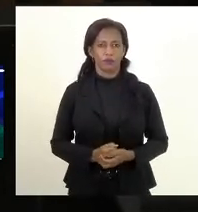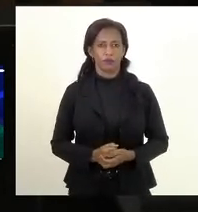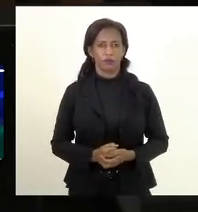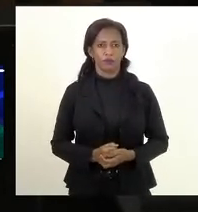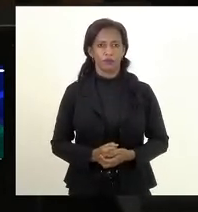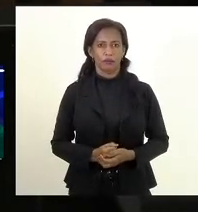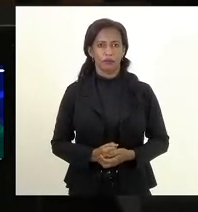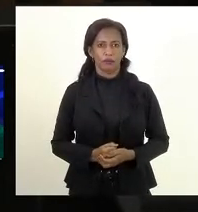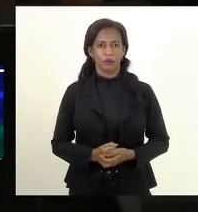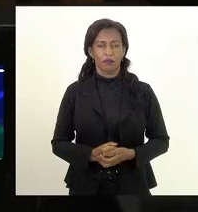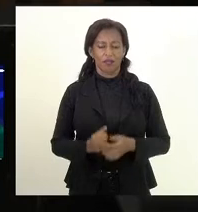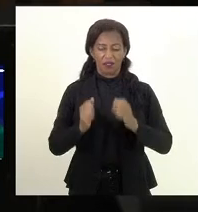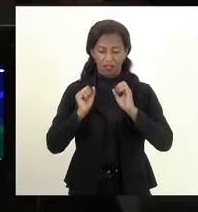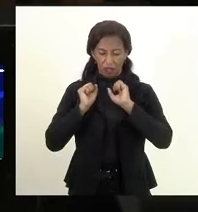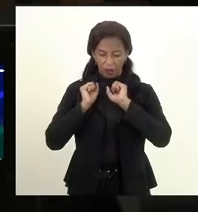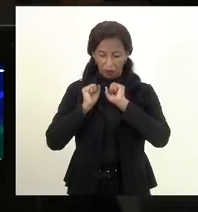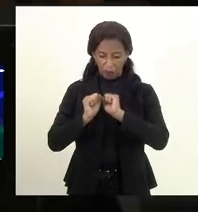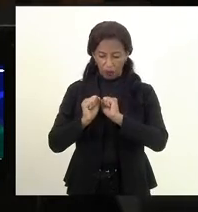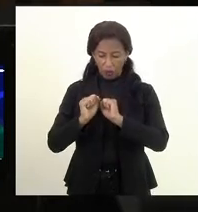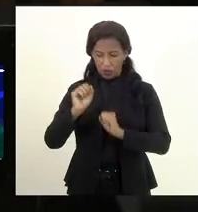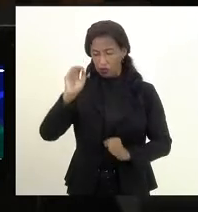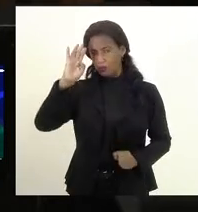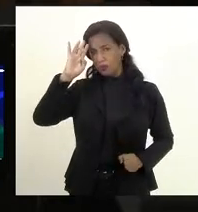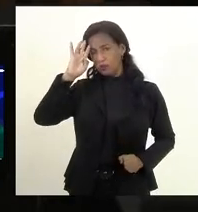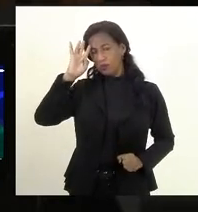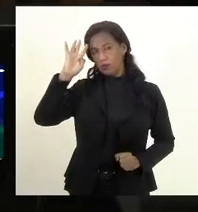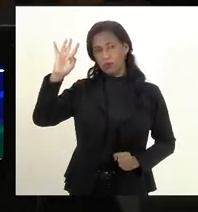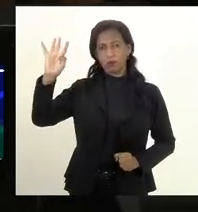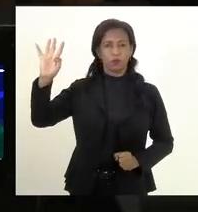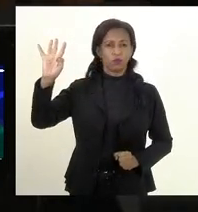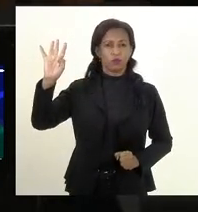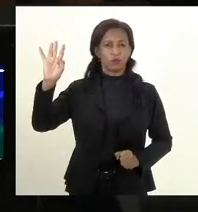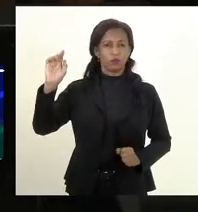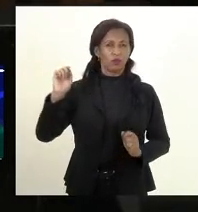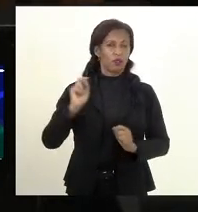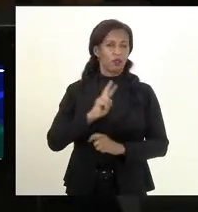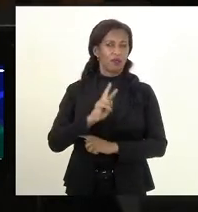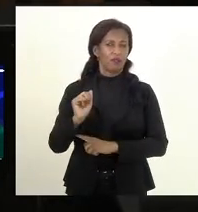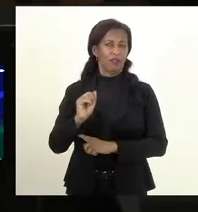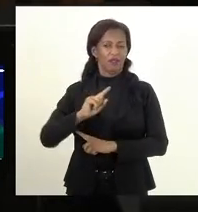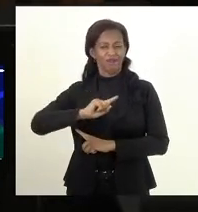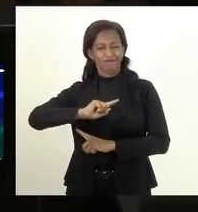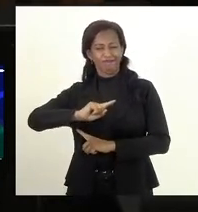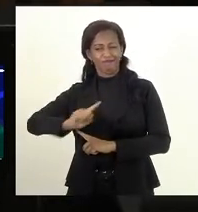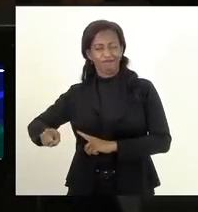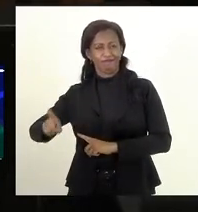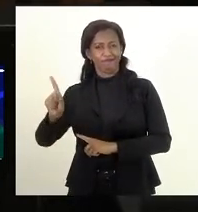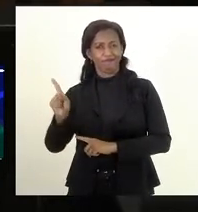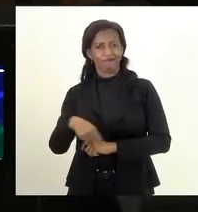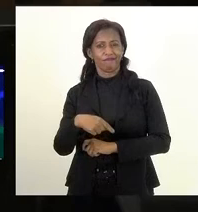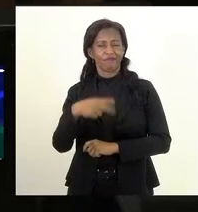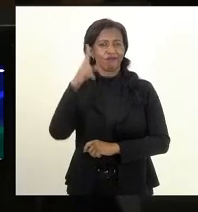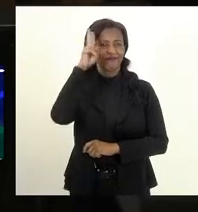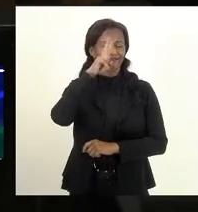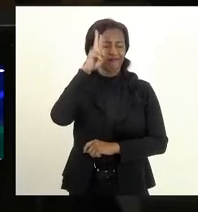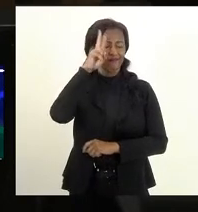pode imaginar que vai negar a sua história